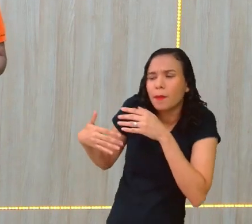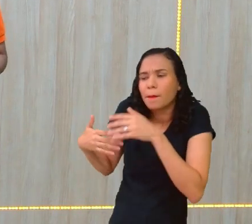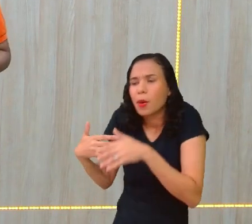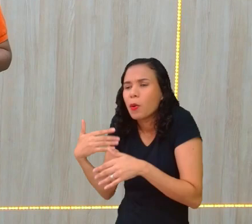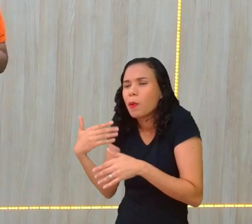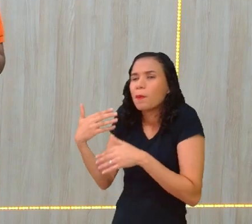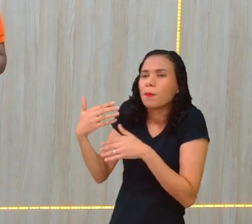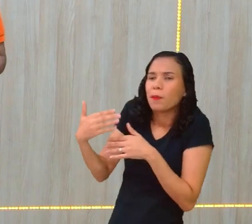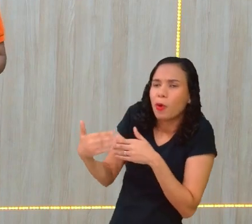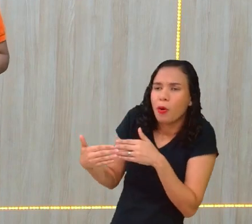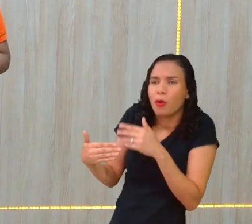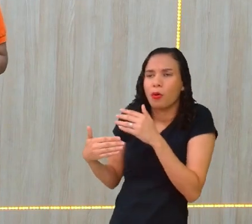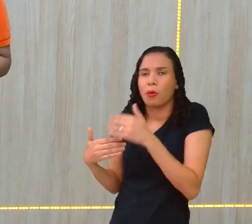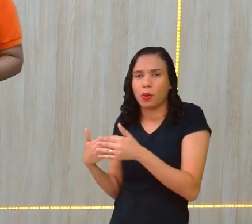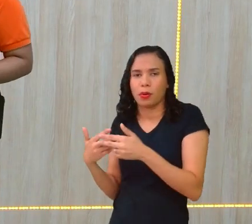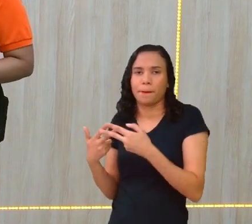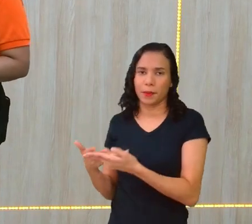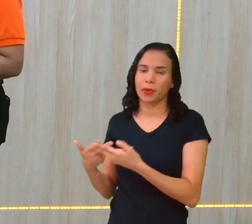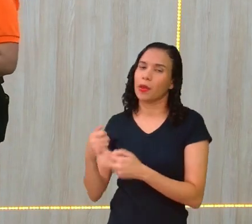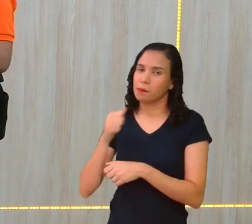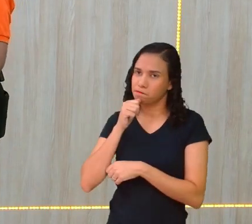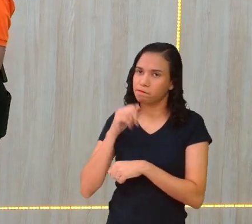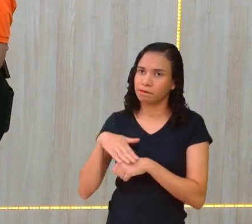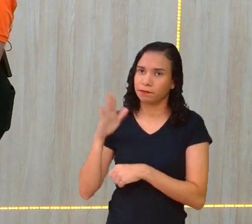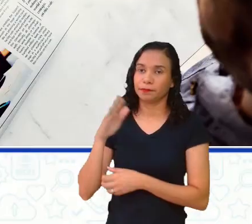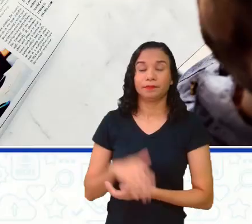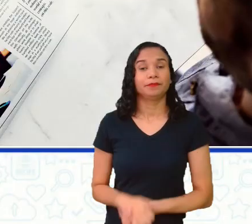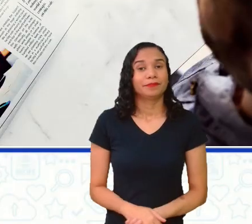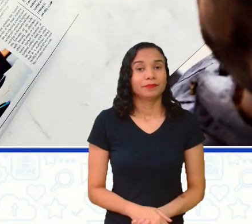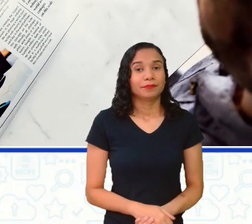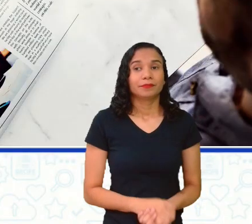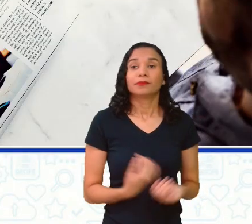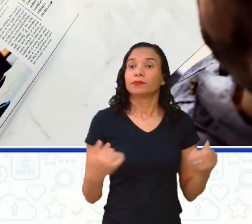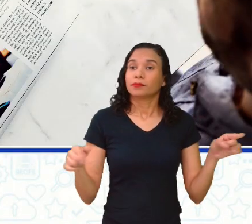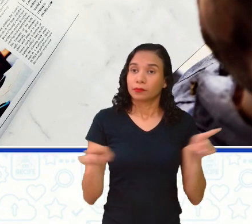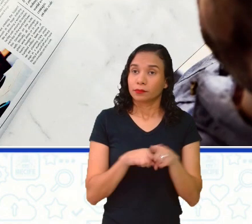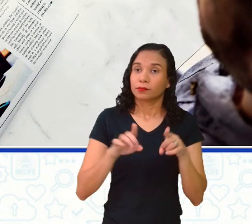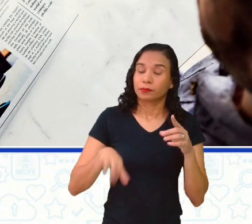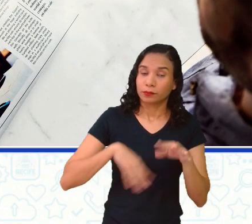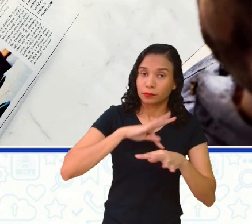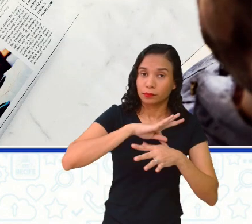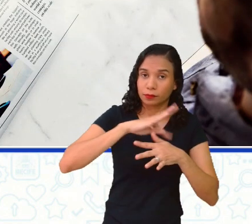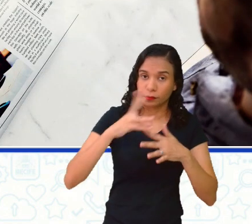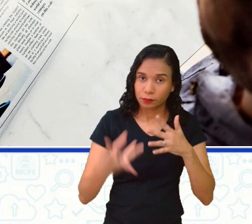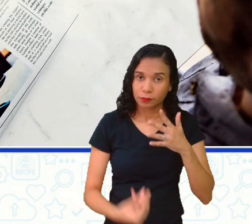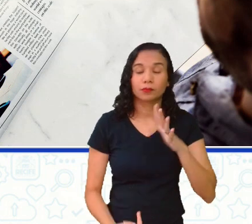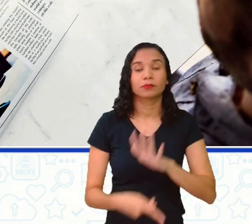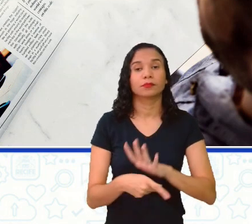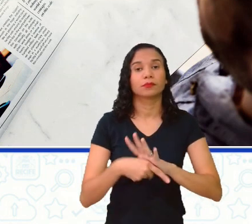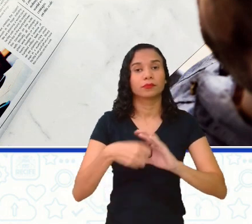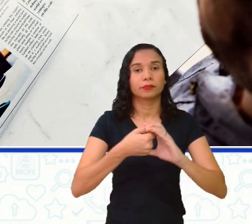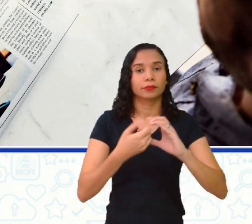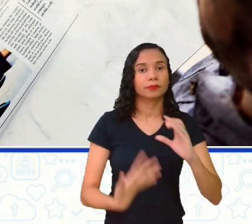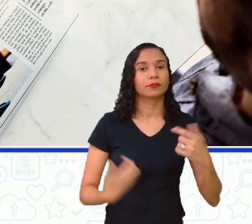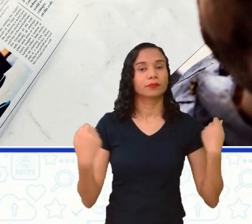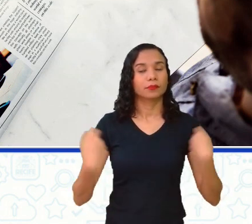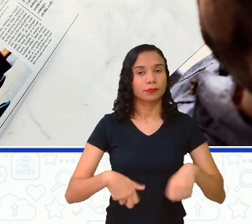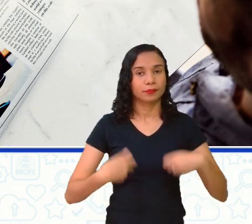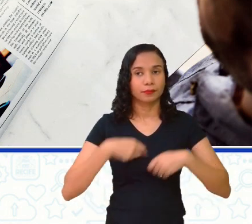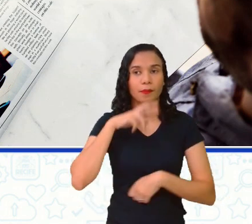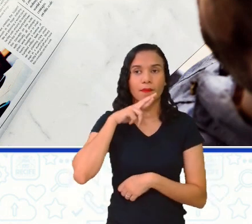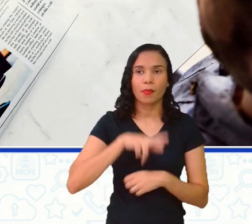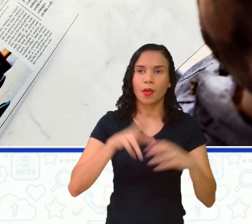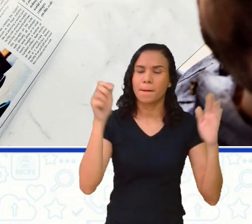mais cautela, com muito mais paciência. Simbora. Além de todas essas características, a notícia precisa responder a